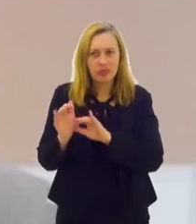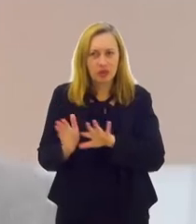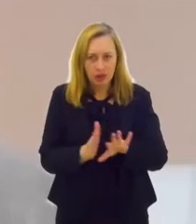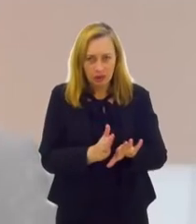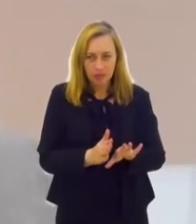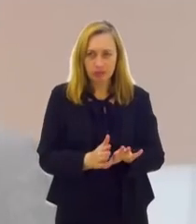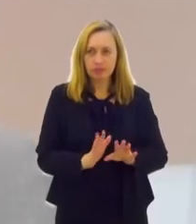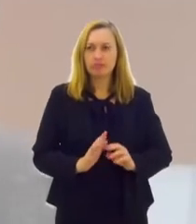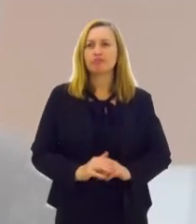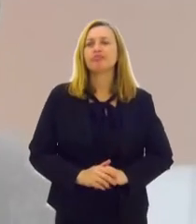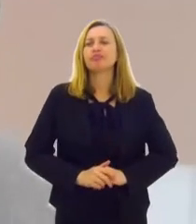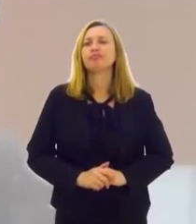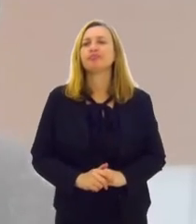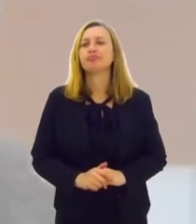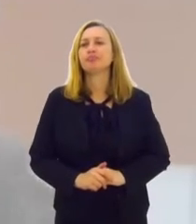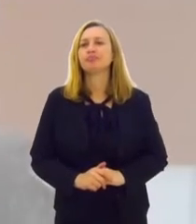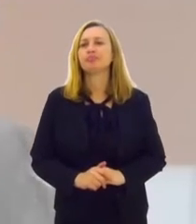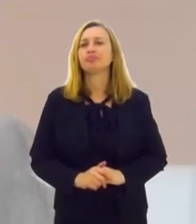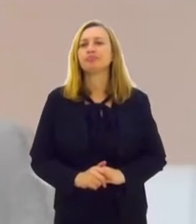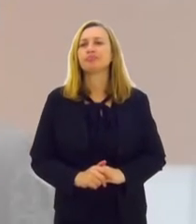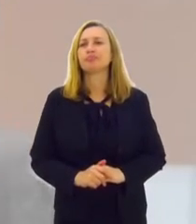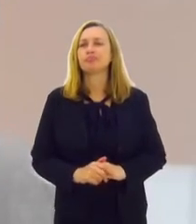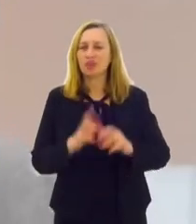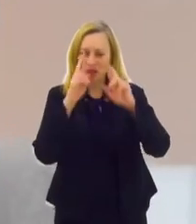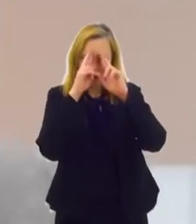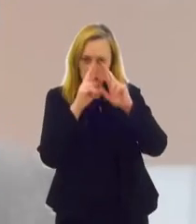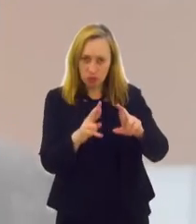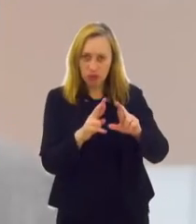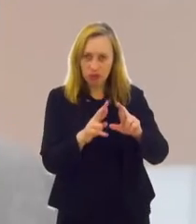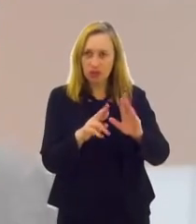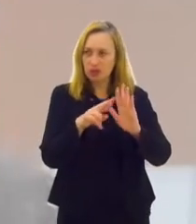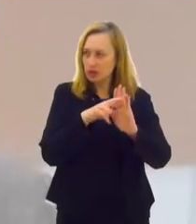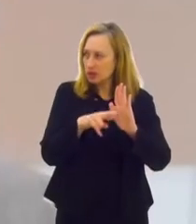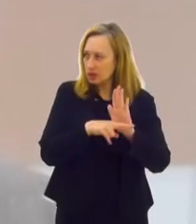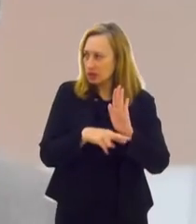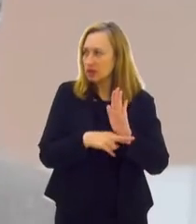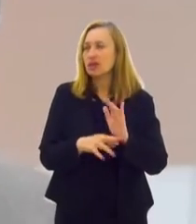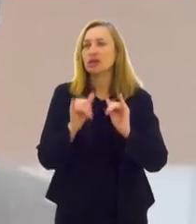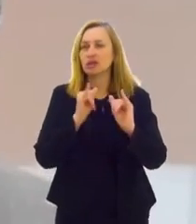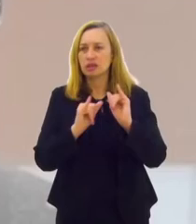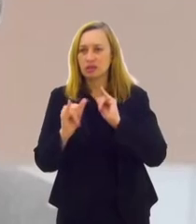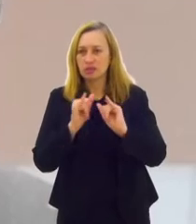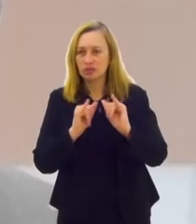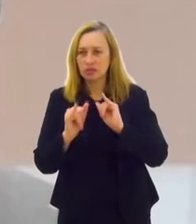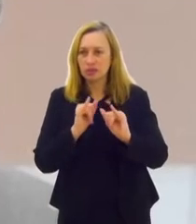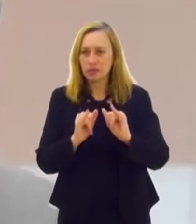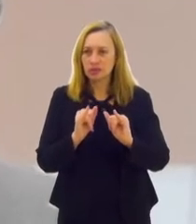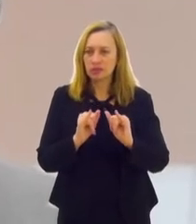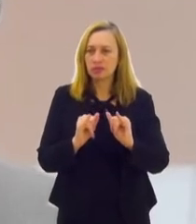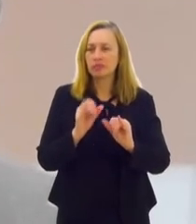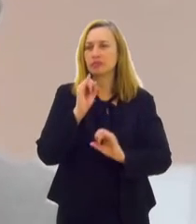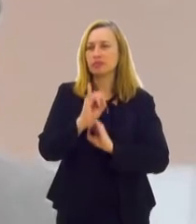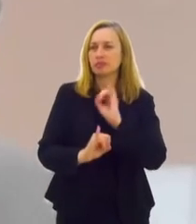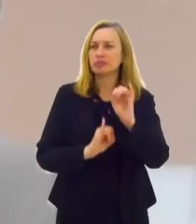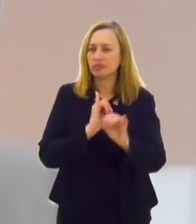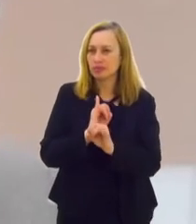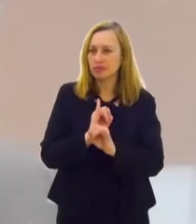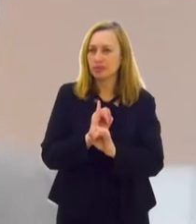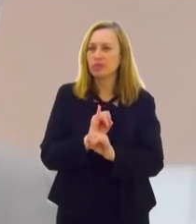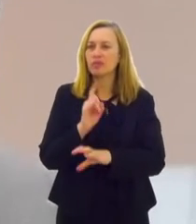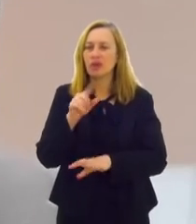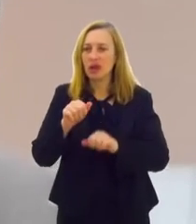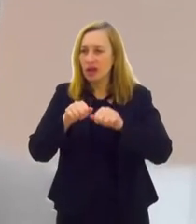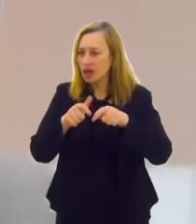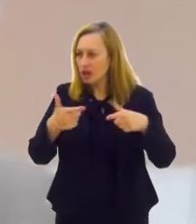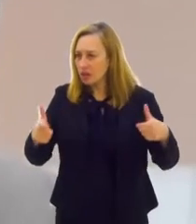news, respeitadas essas restrições, essa propaganda gratuita na internet, ela é, na